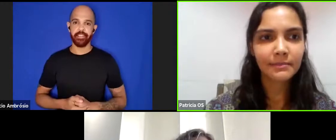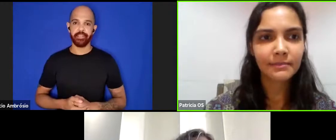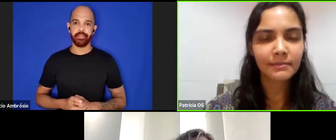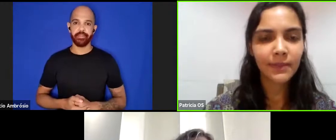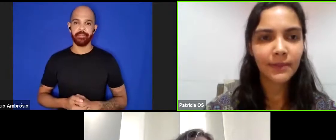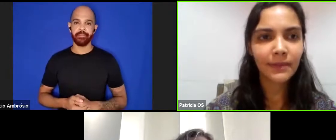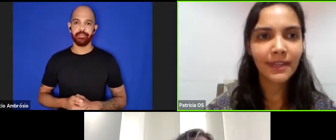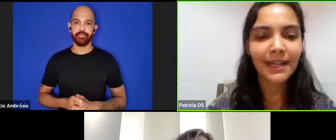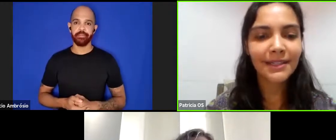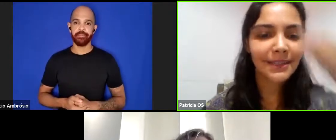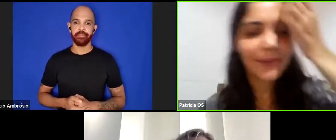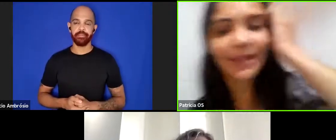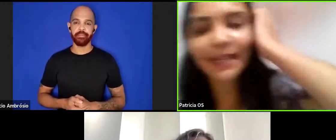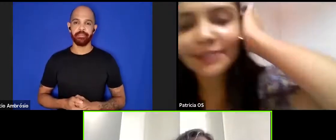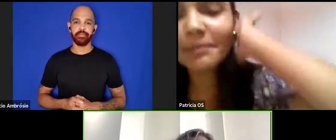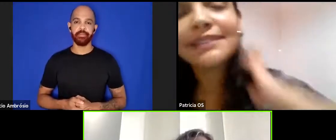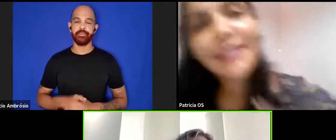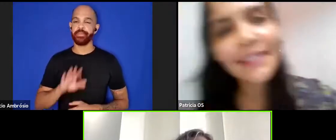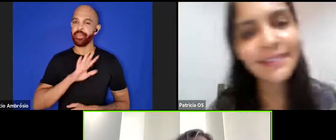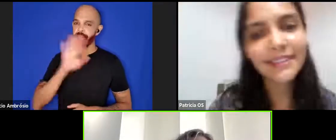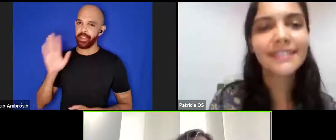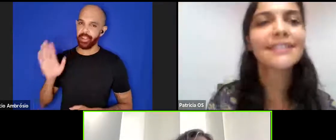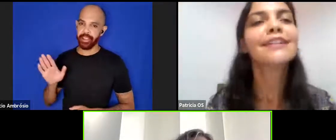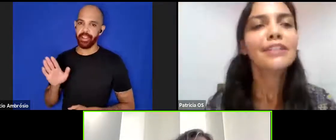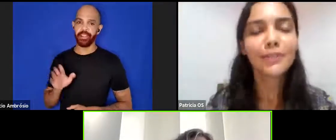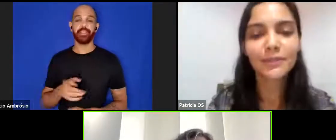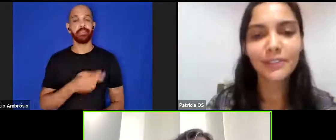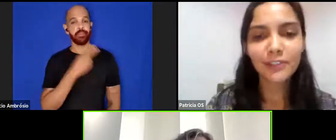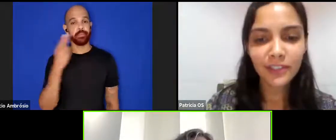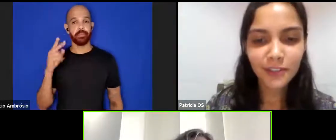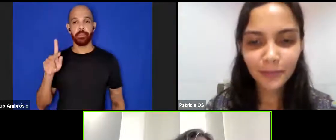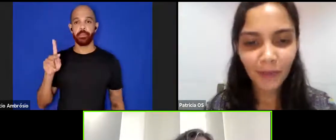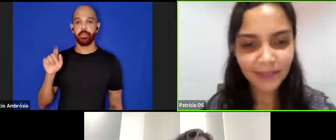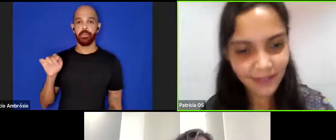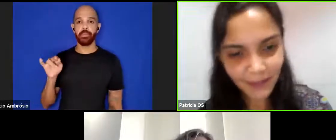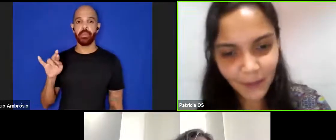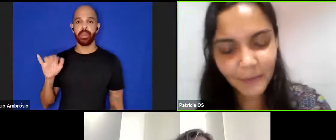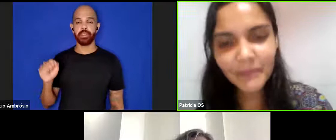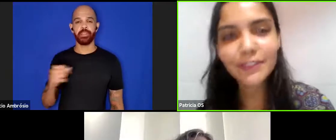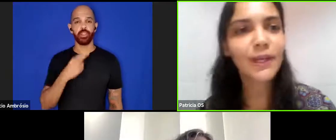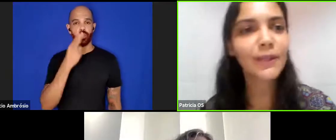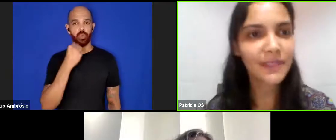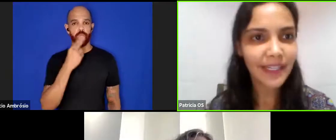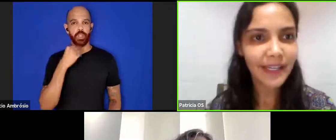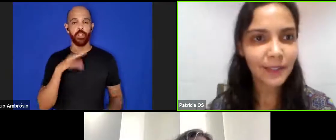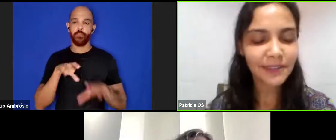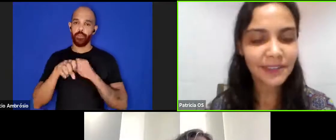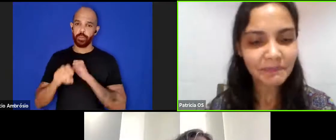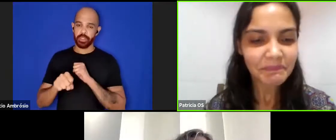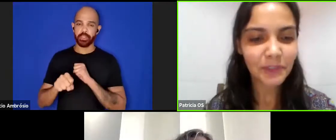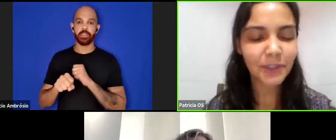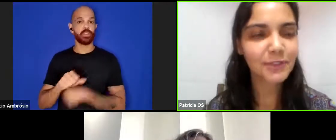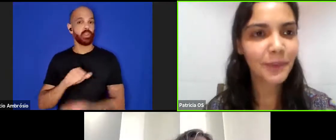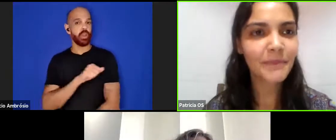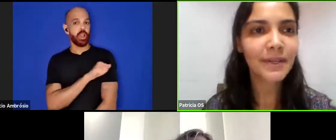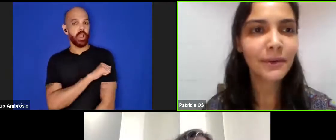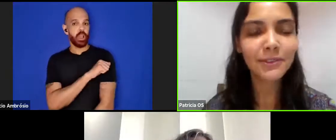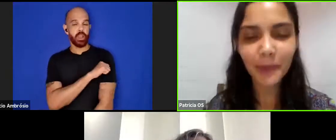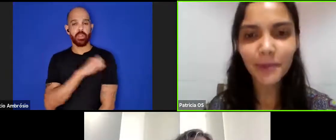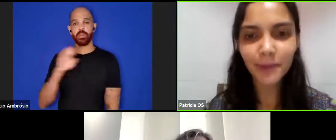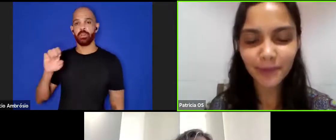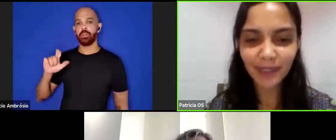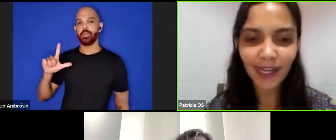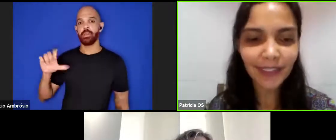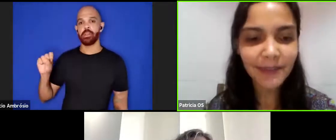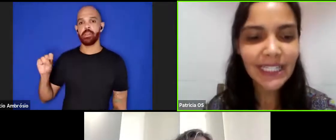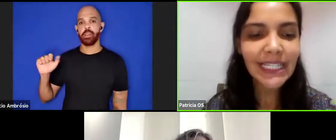Bom dia. Olá. Olá, eu sou Patrícia, sou nutricionista de formação, sou aluna ELSA, de onde eu